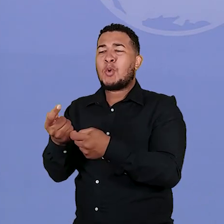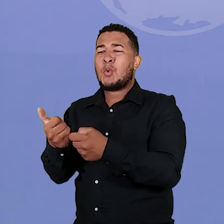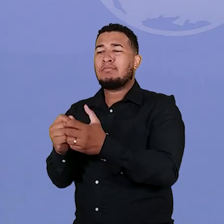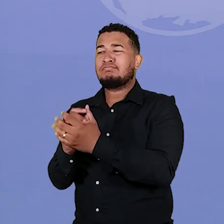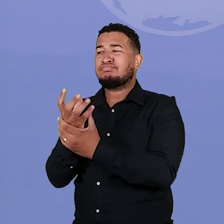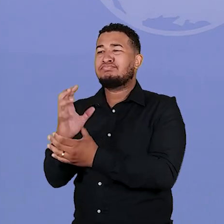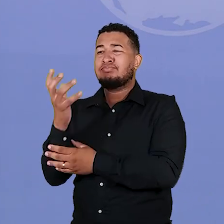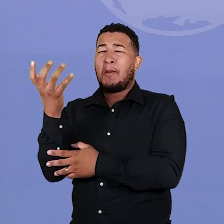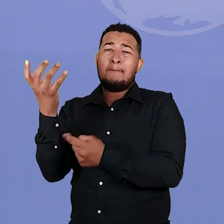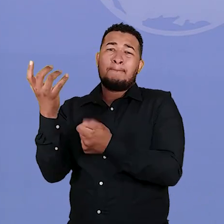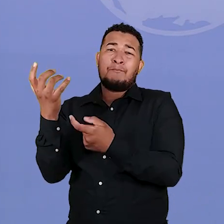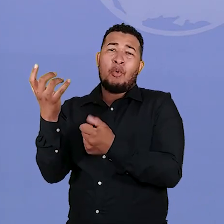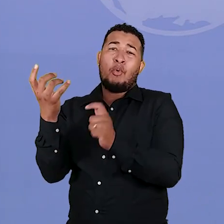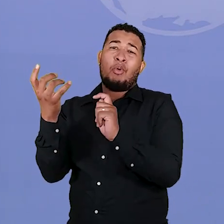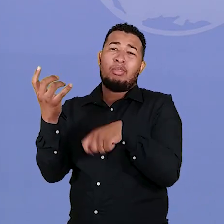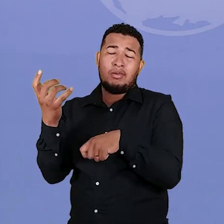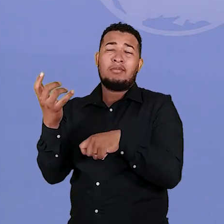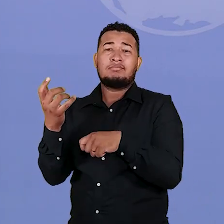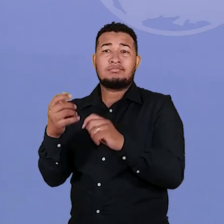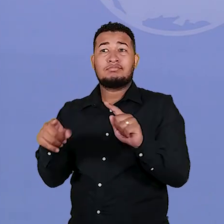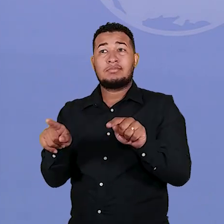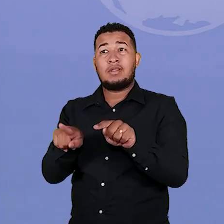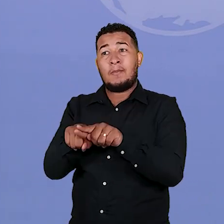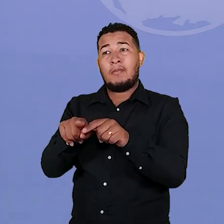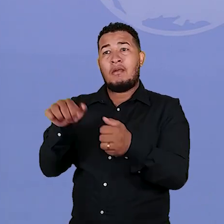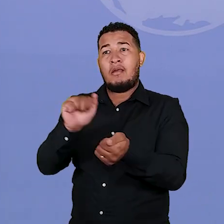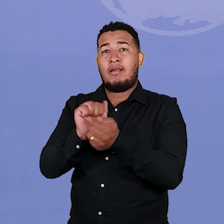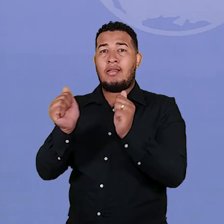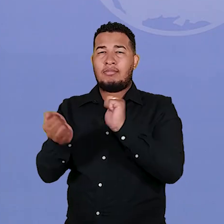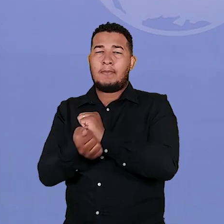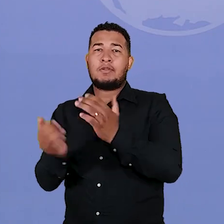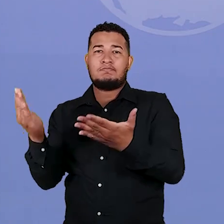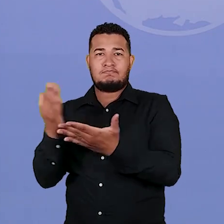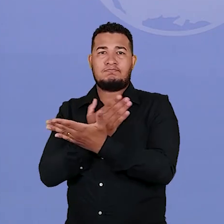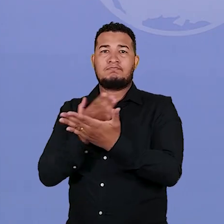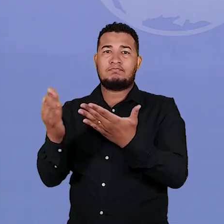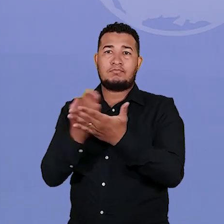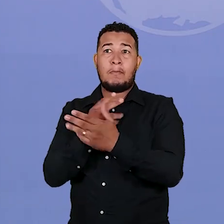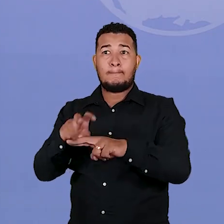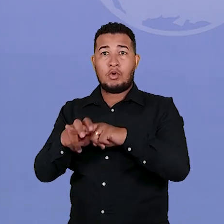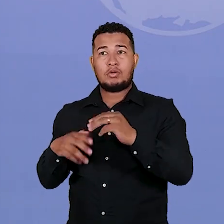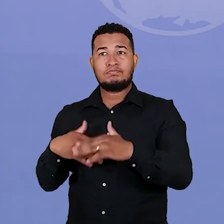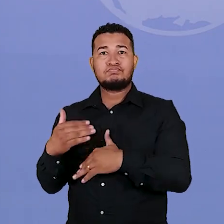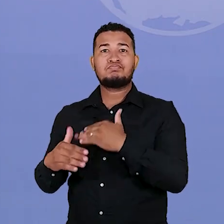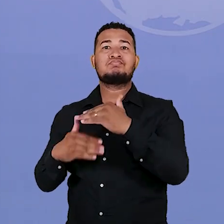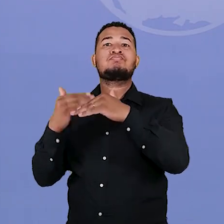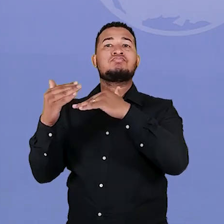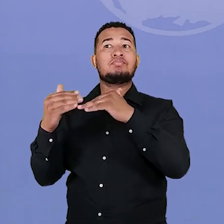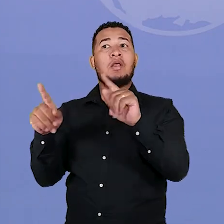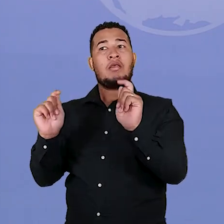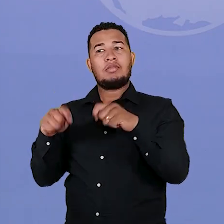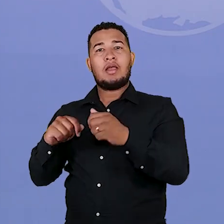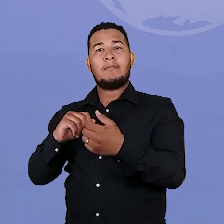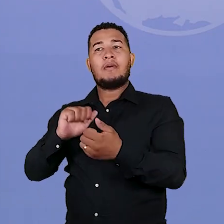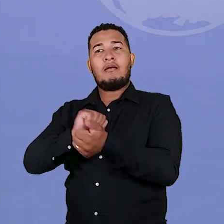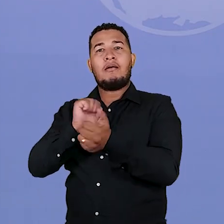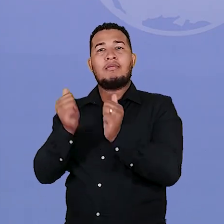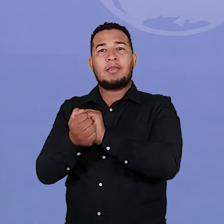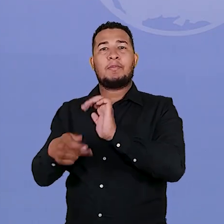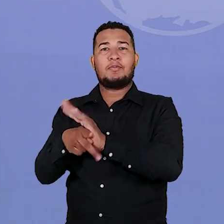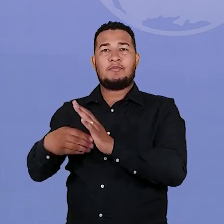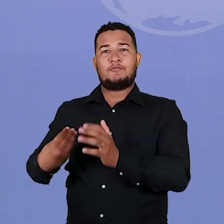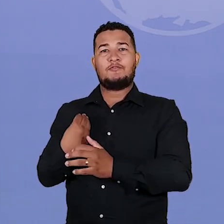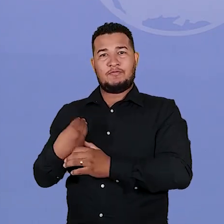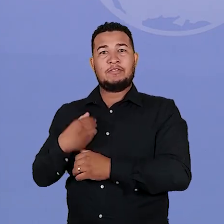ser o mais pobre, com pouco nutriente, então ele consegue viver com pouco, com algumas adaptações, tá? No decorrer da evolução desse